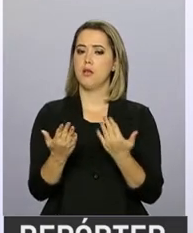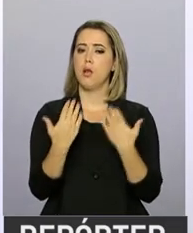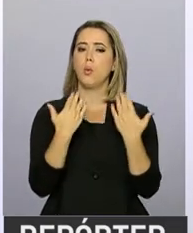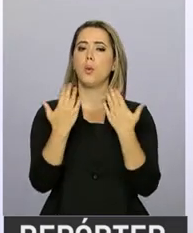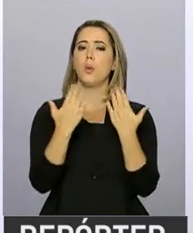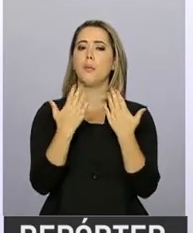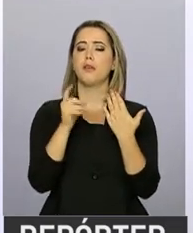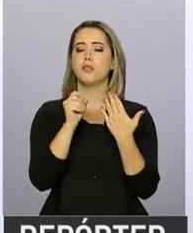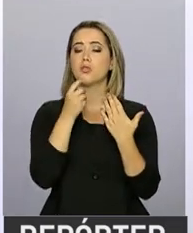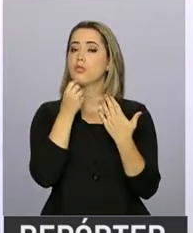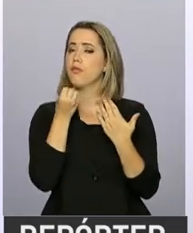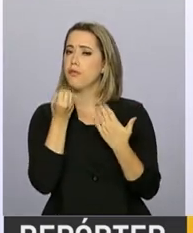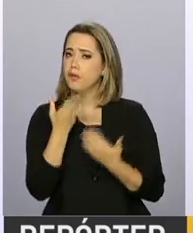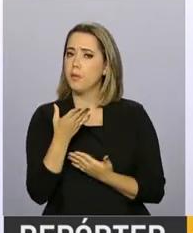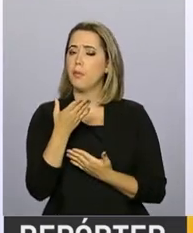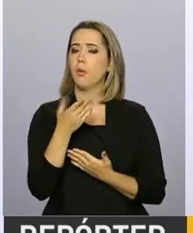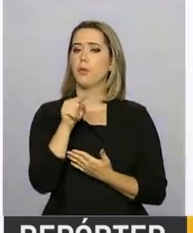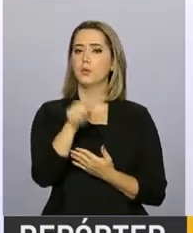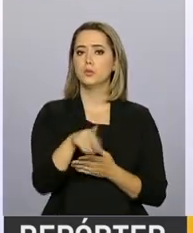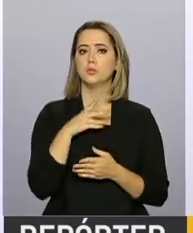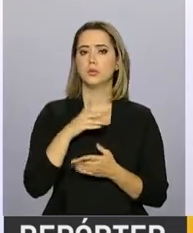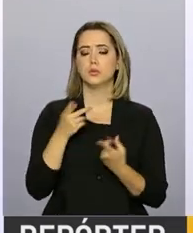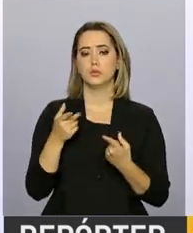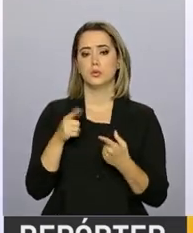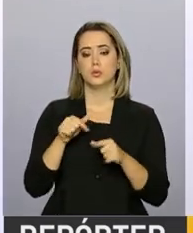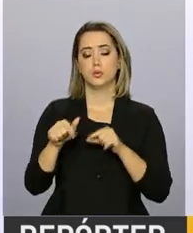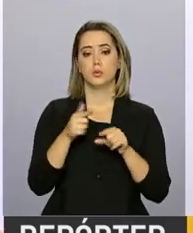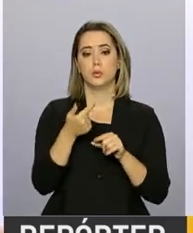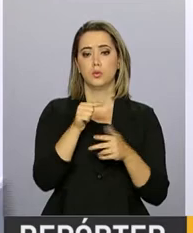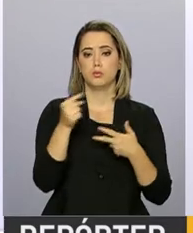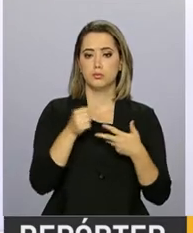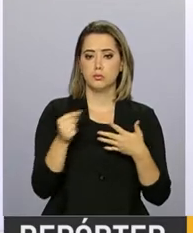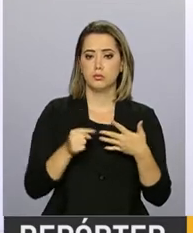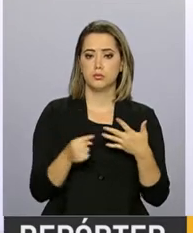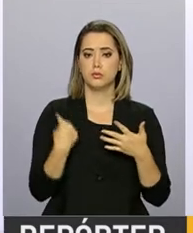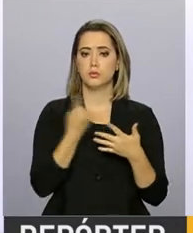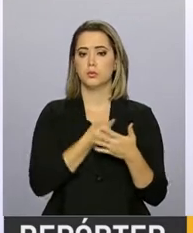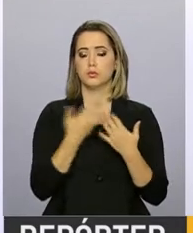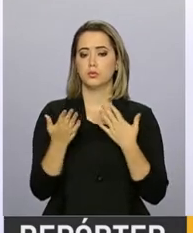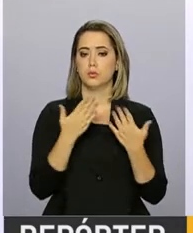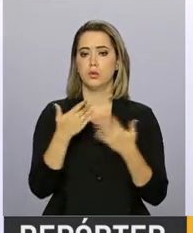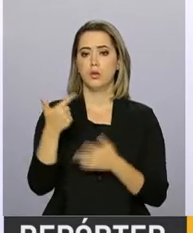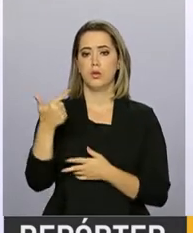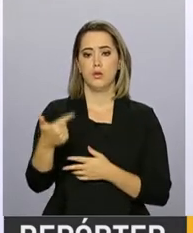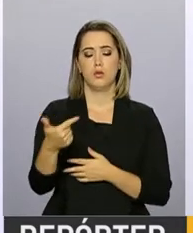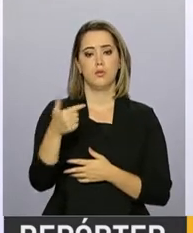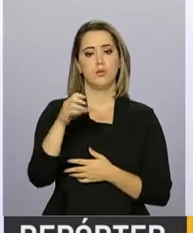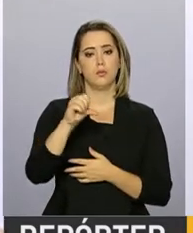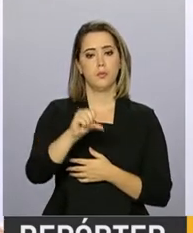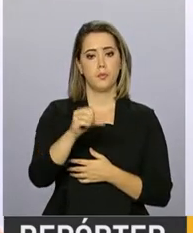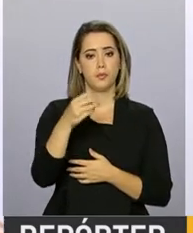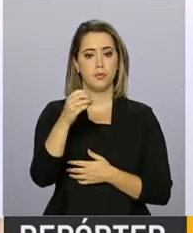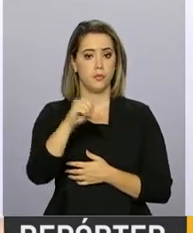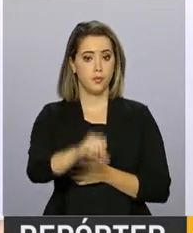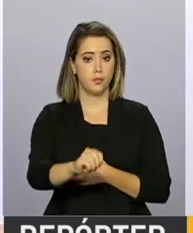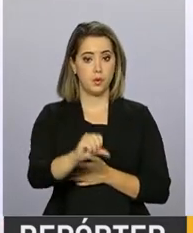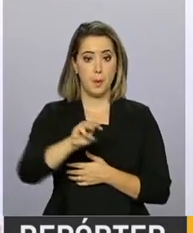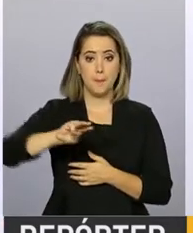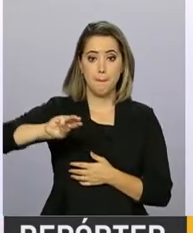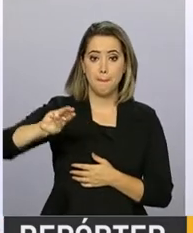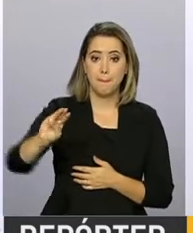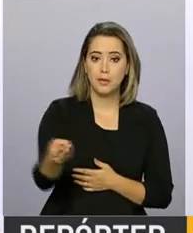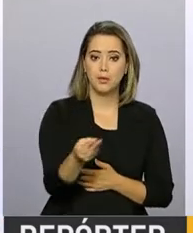adotada pelo presidente temer outras informações no nosso balanço 299 milhões